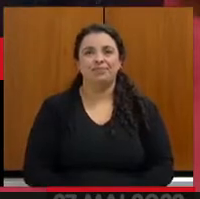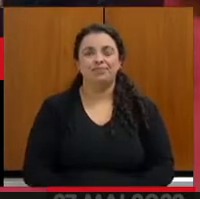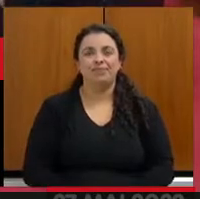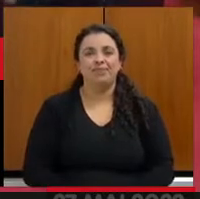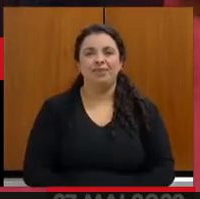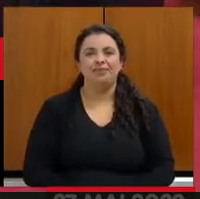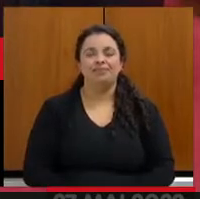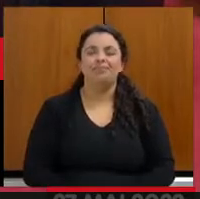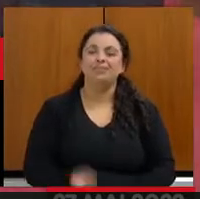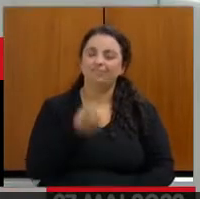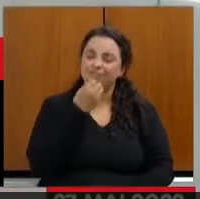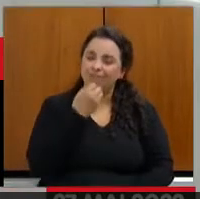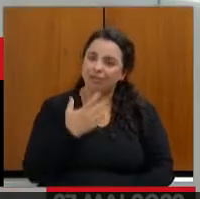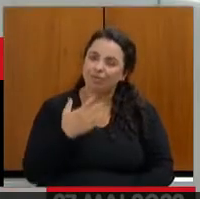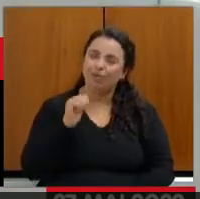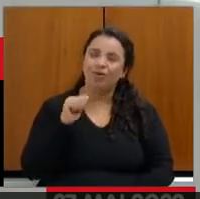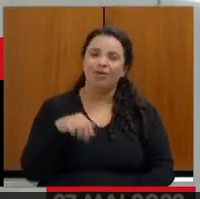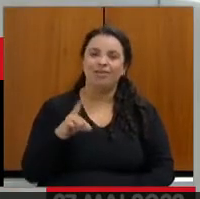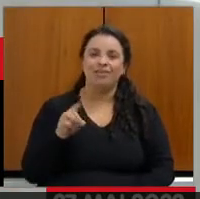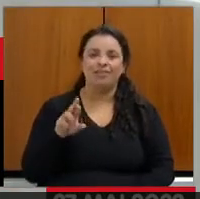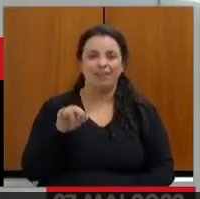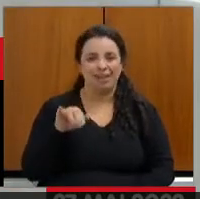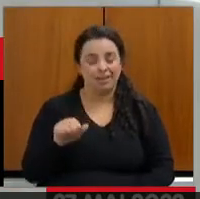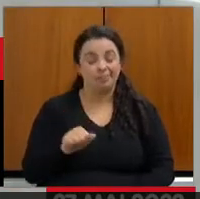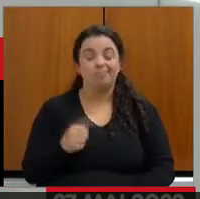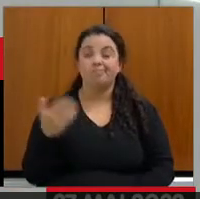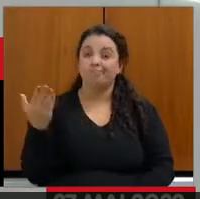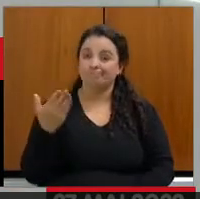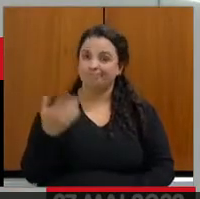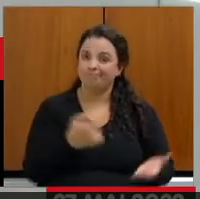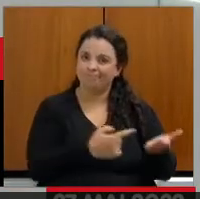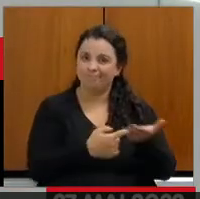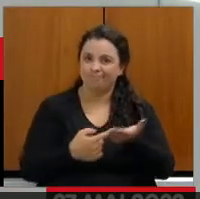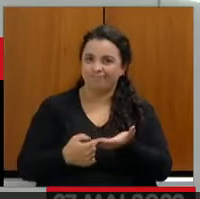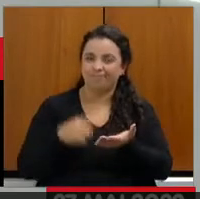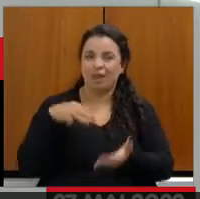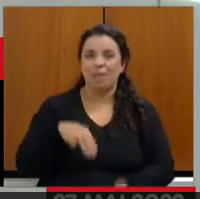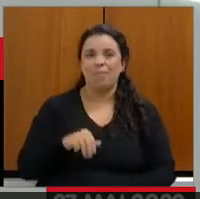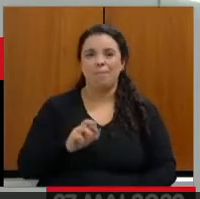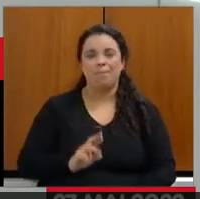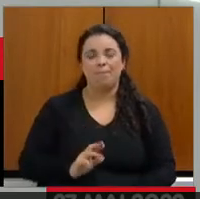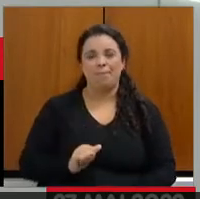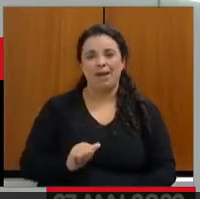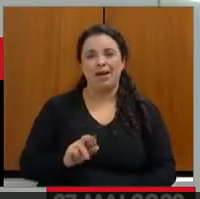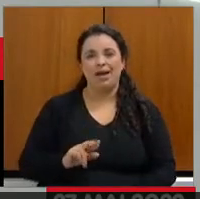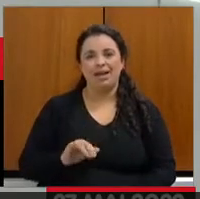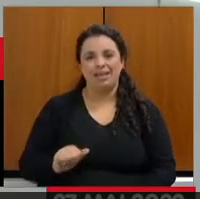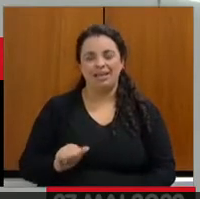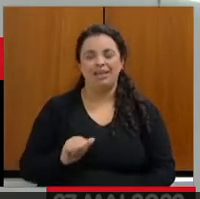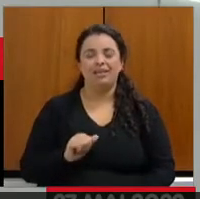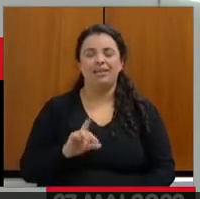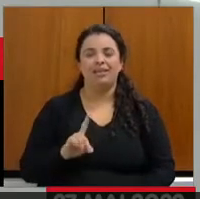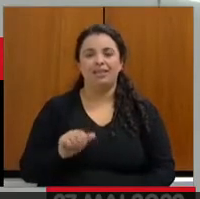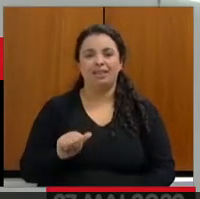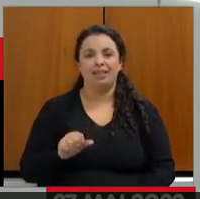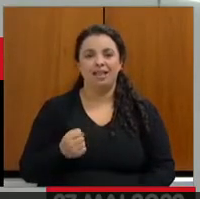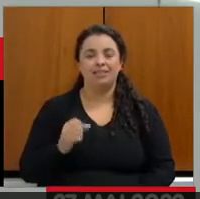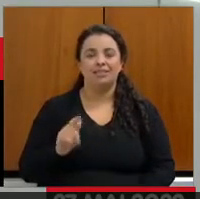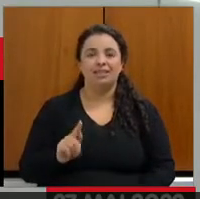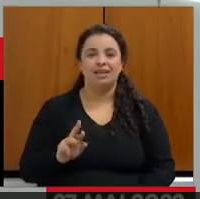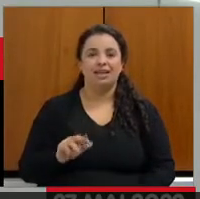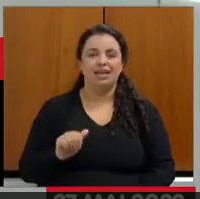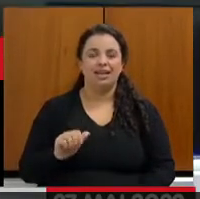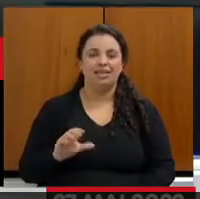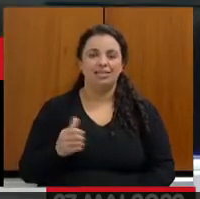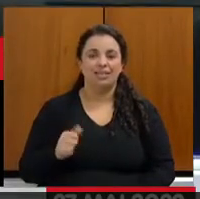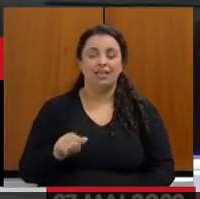tudo bom Andreia vamos convidar agora a senhora Maria das Graças do Vale liberon ela que é